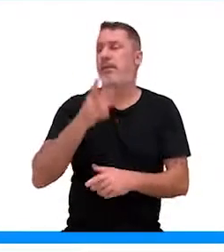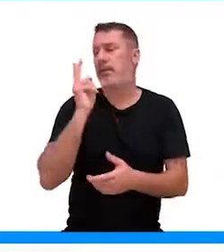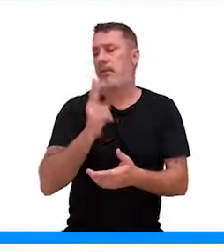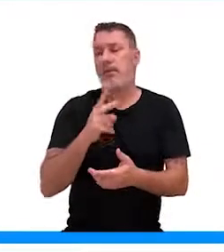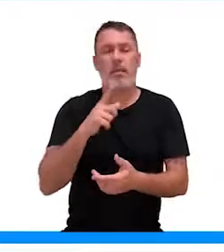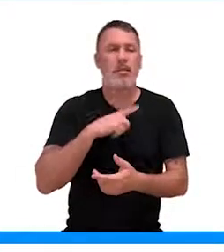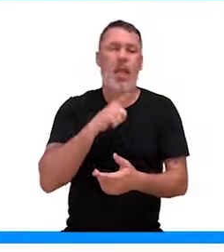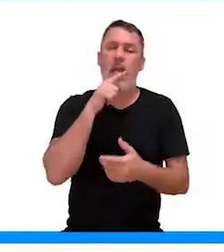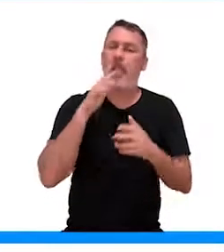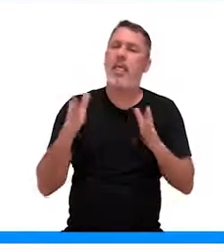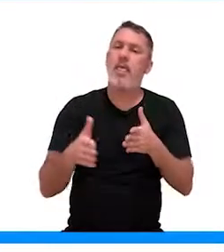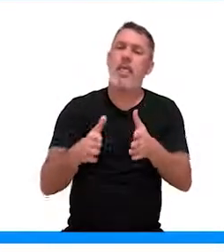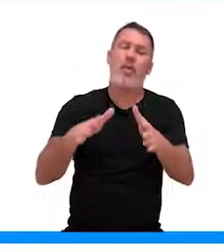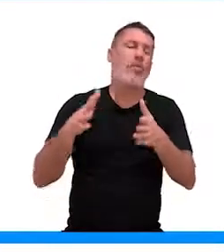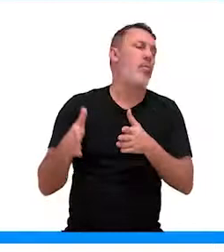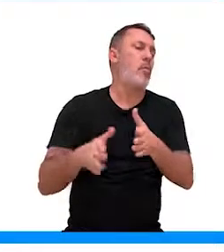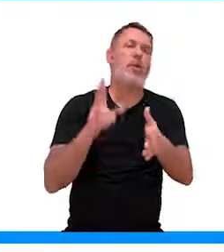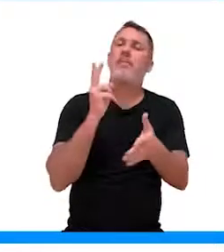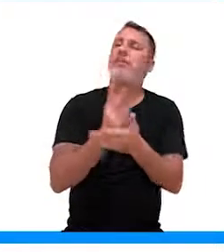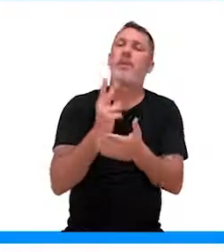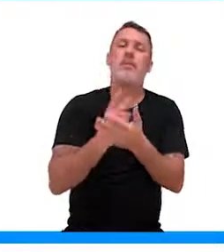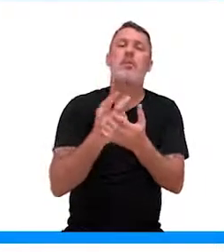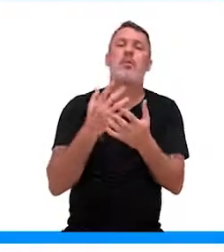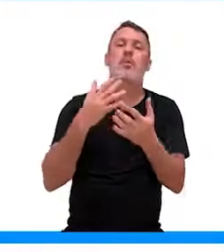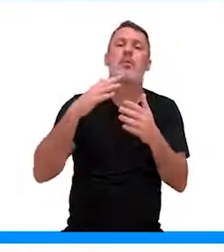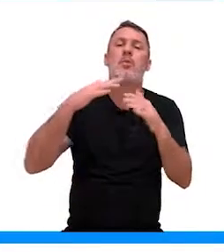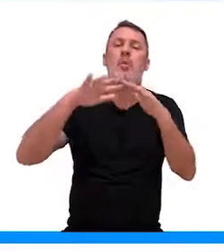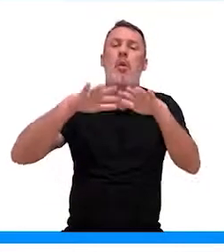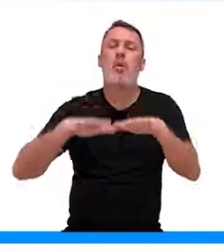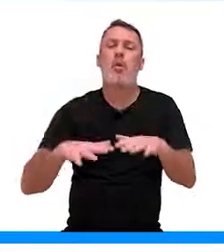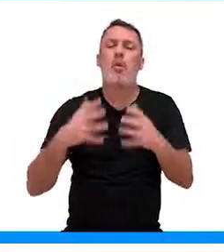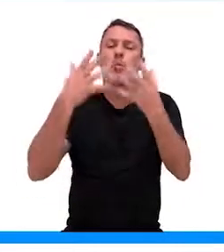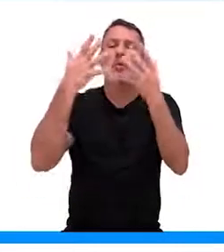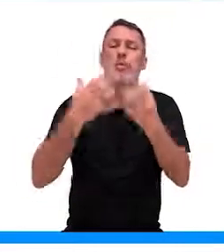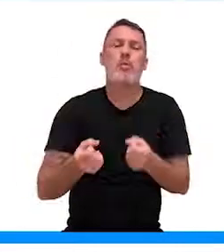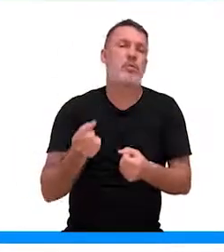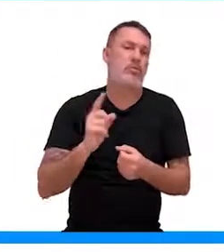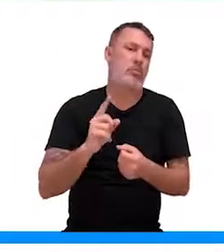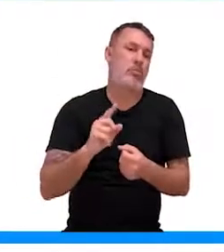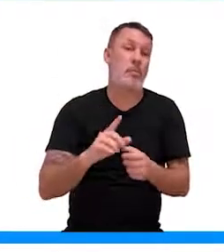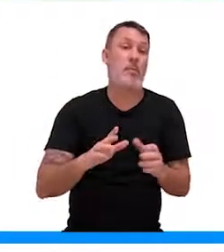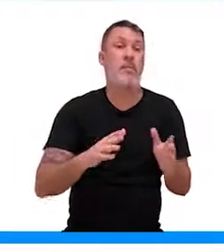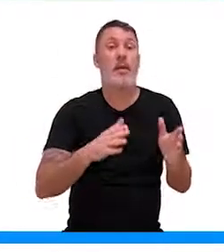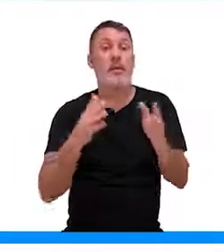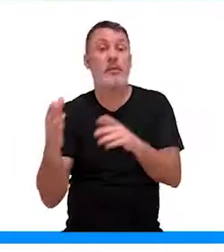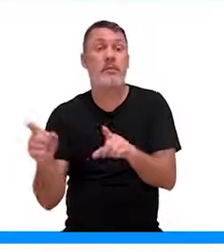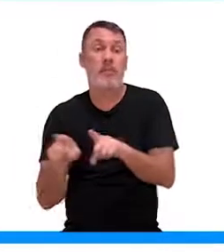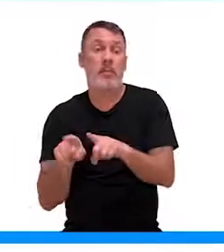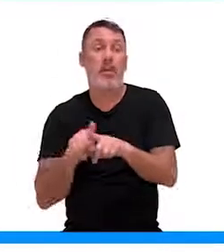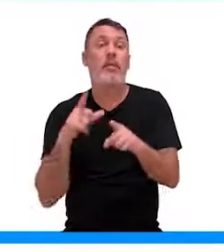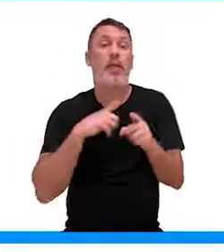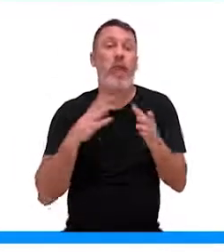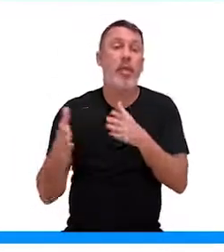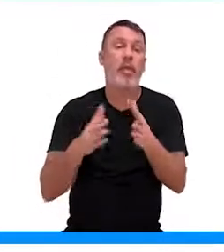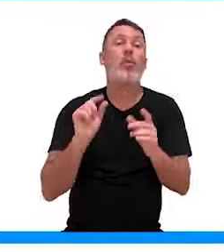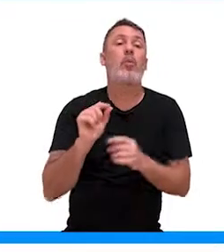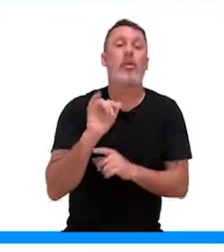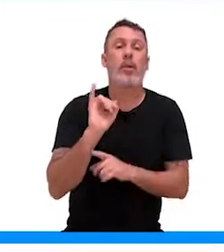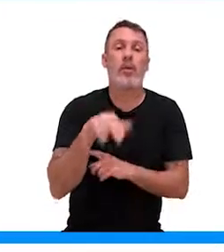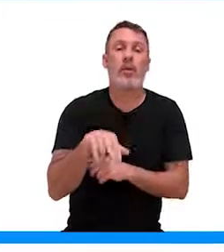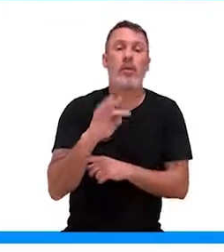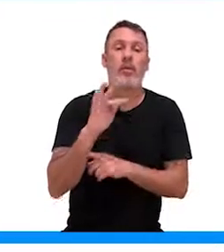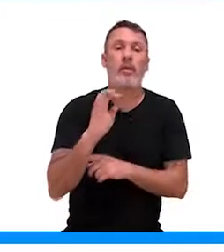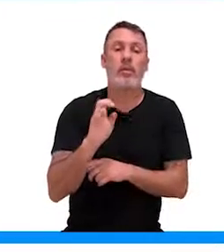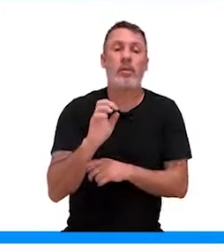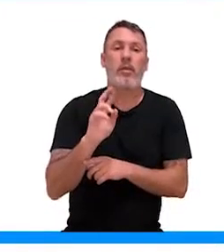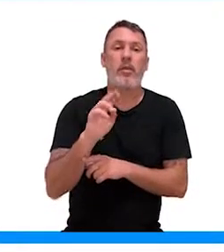sempre ocupando a maior parte do leito do rio. Porém, nós temos os rios intermitentes. Esses rios,